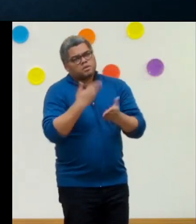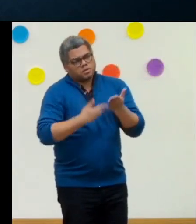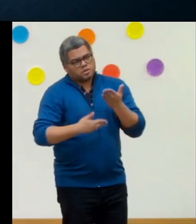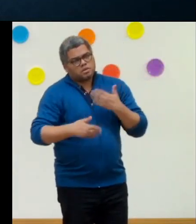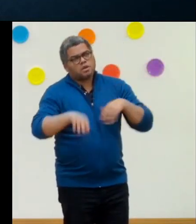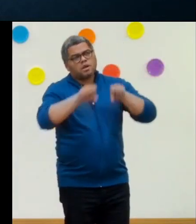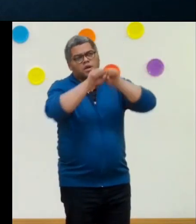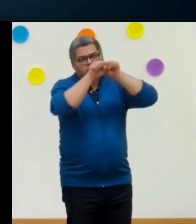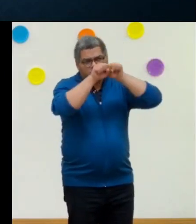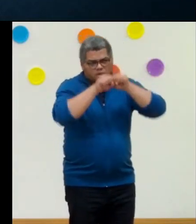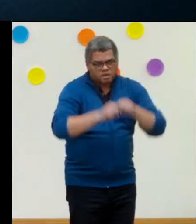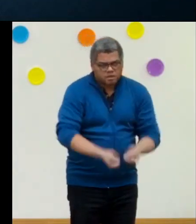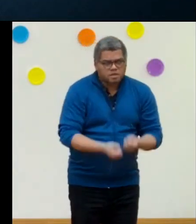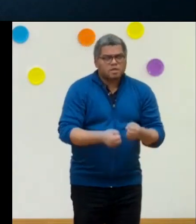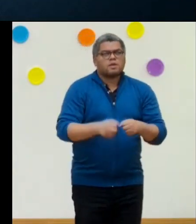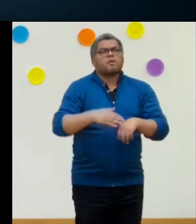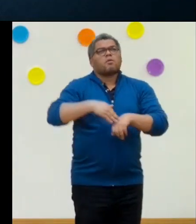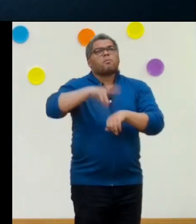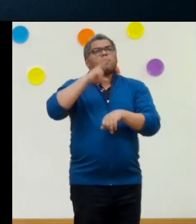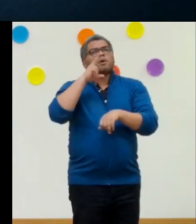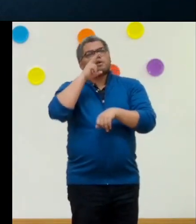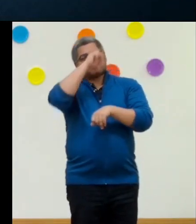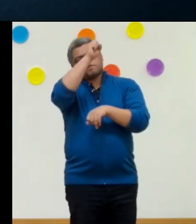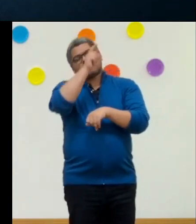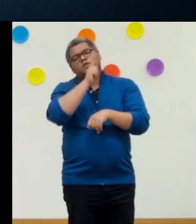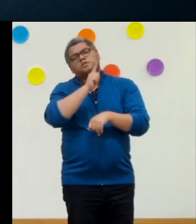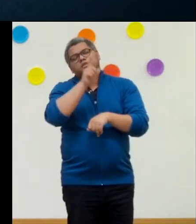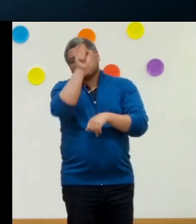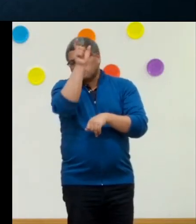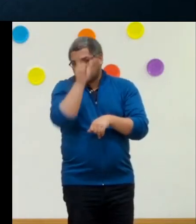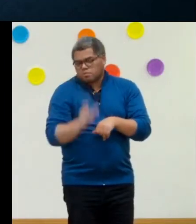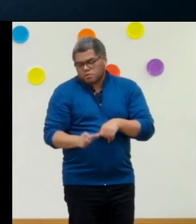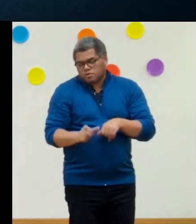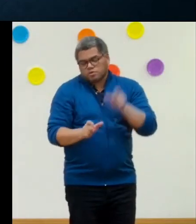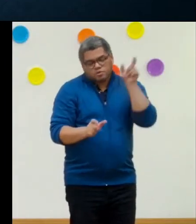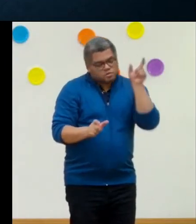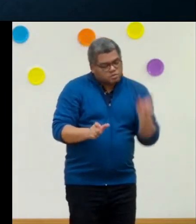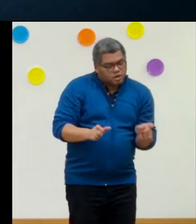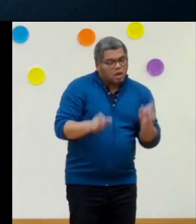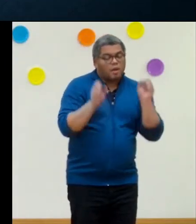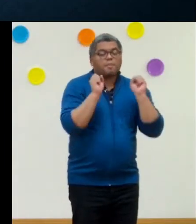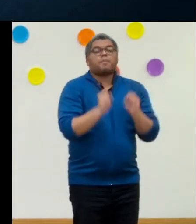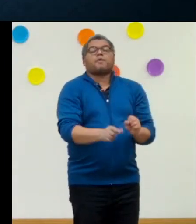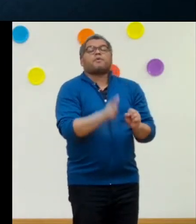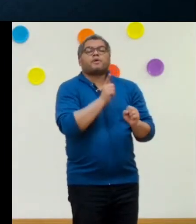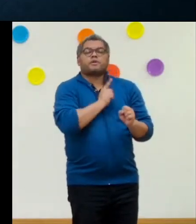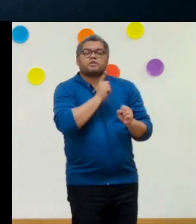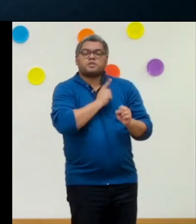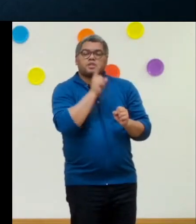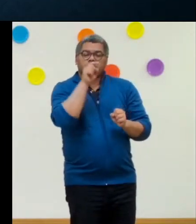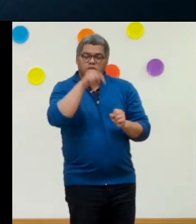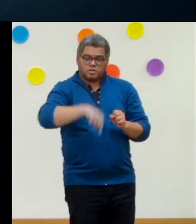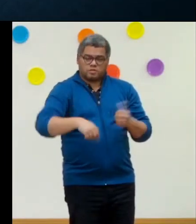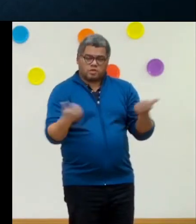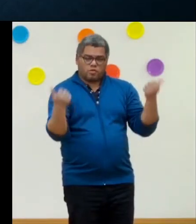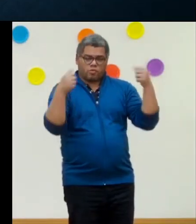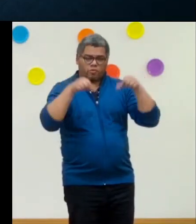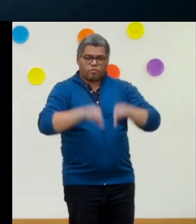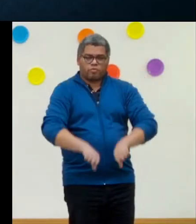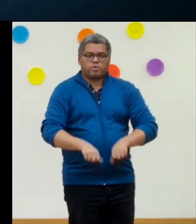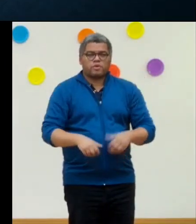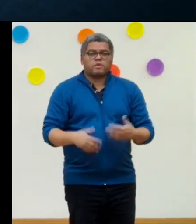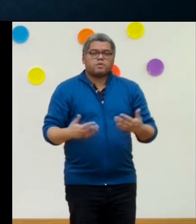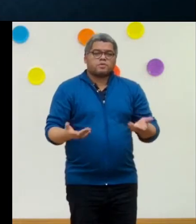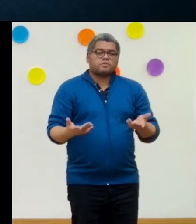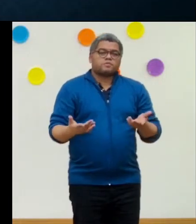mais forte que um ser humano pode ter com o outro. É muito vil isso, é muito mal. E,